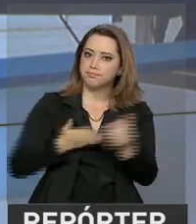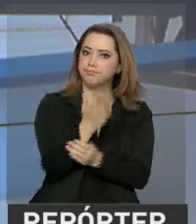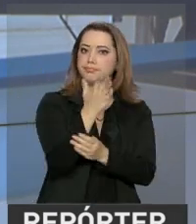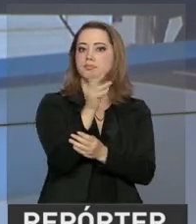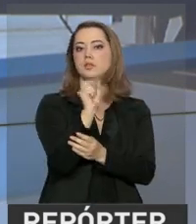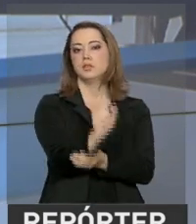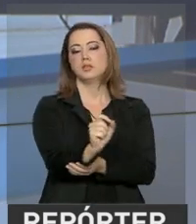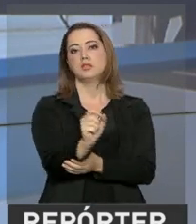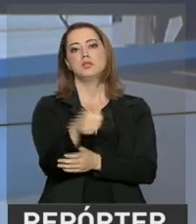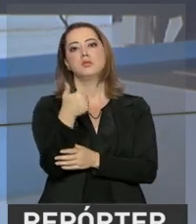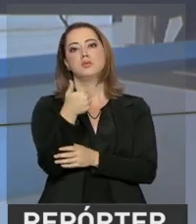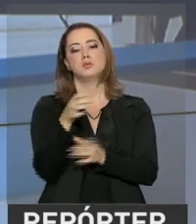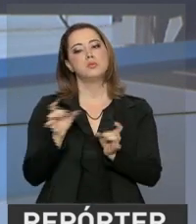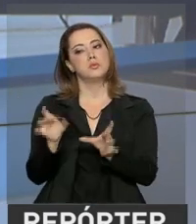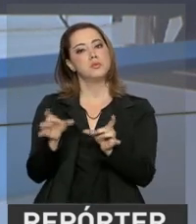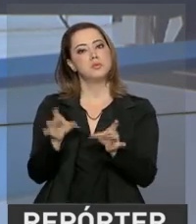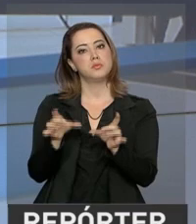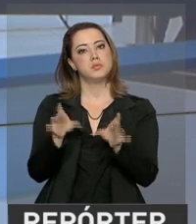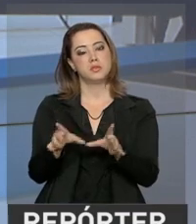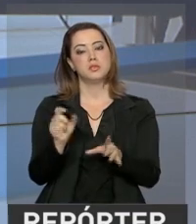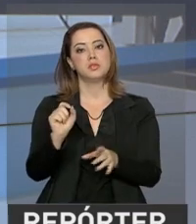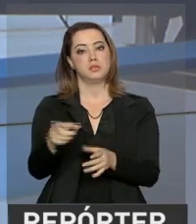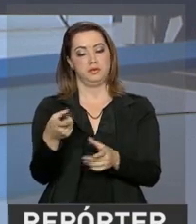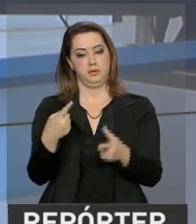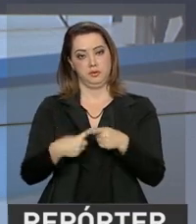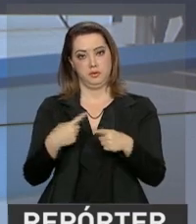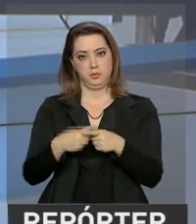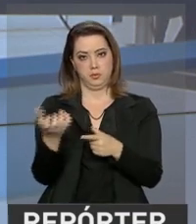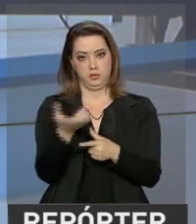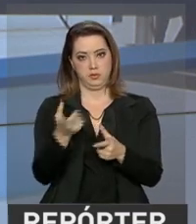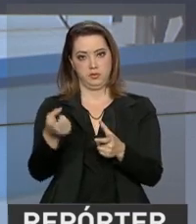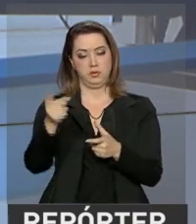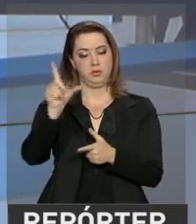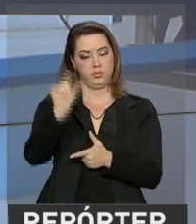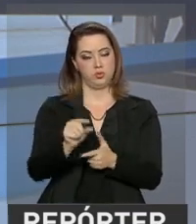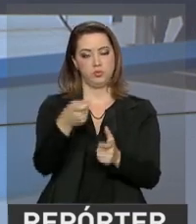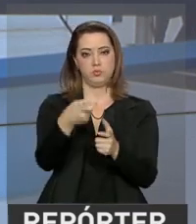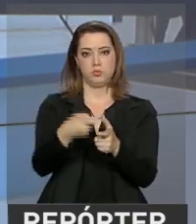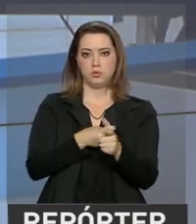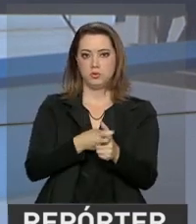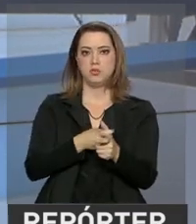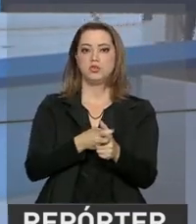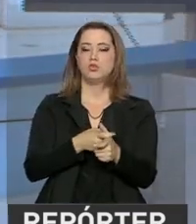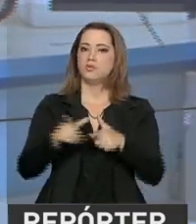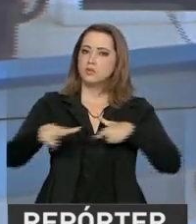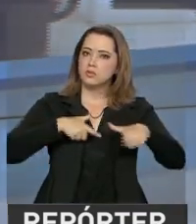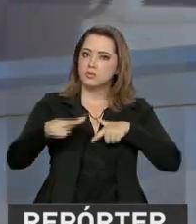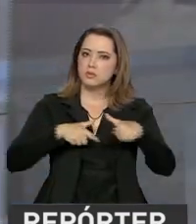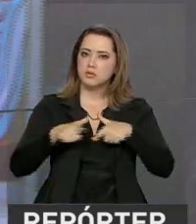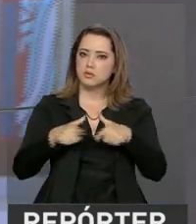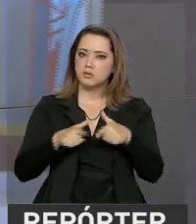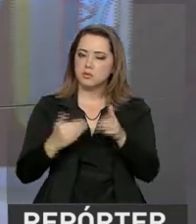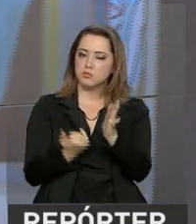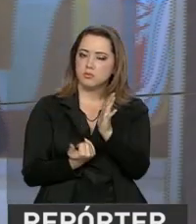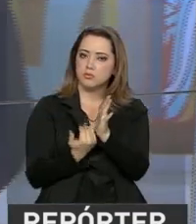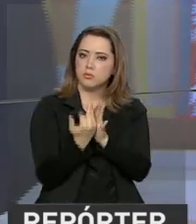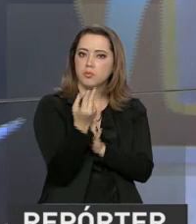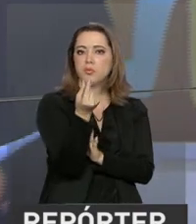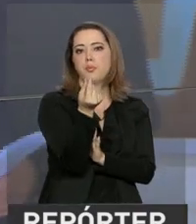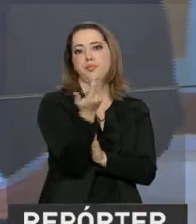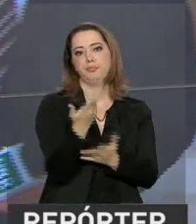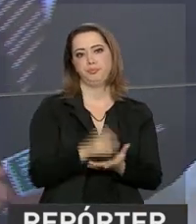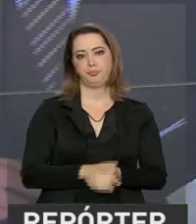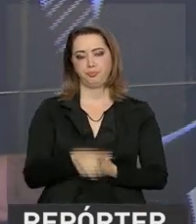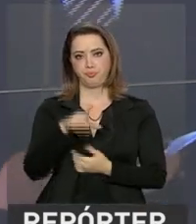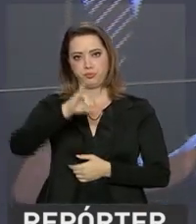colocado em prática um programa para reduzir as dívidas e atuar em negócios mais lucrativos o repórter João Pedro Neto traz os detalhes